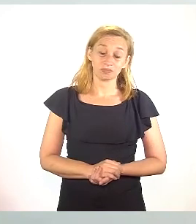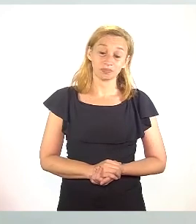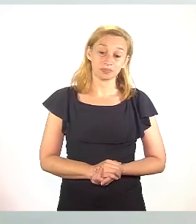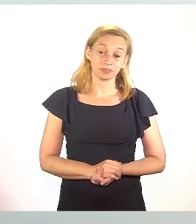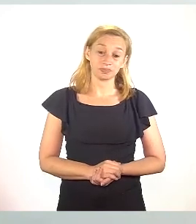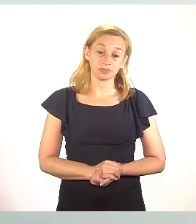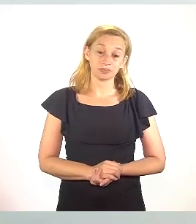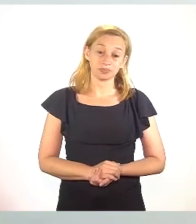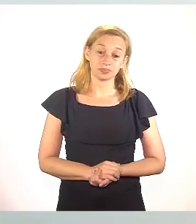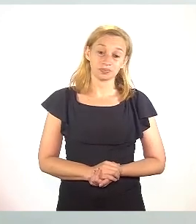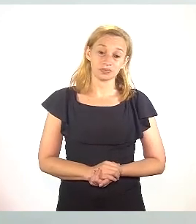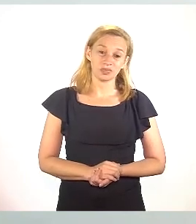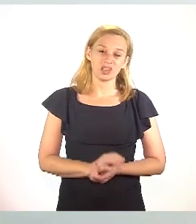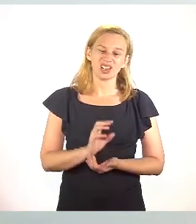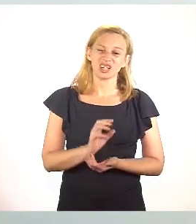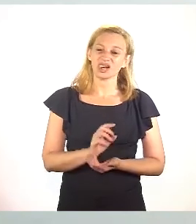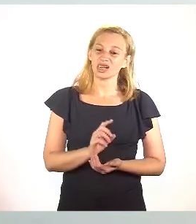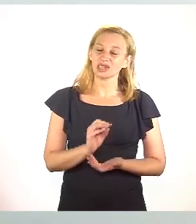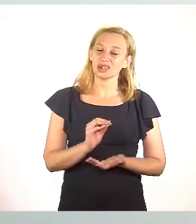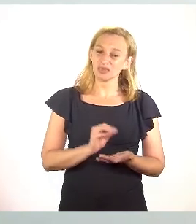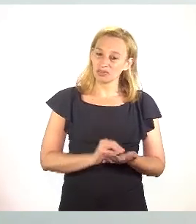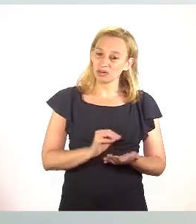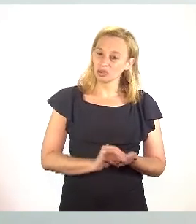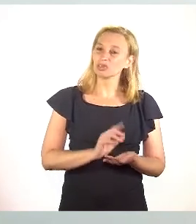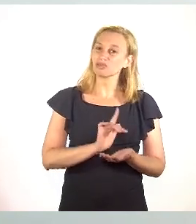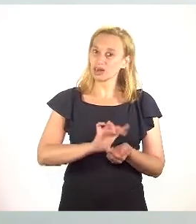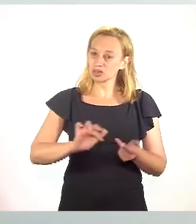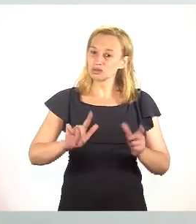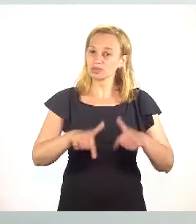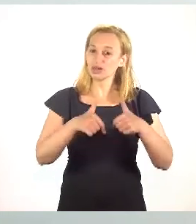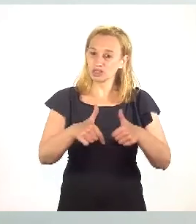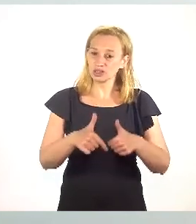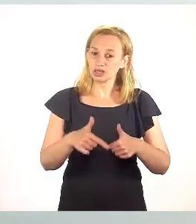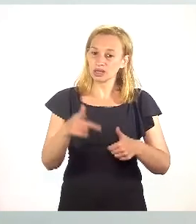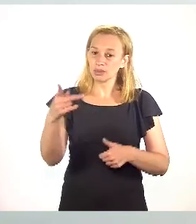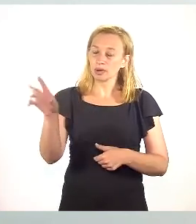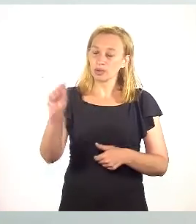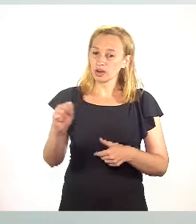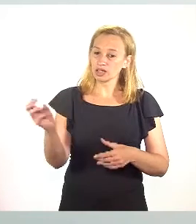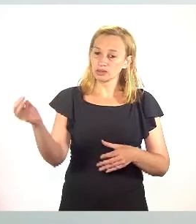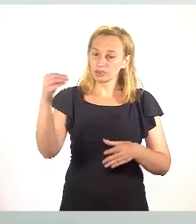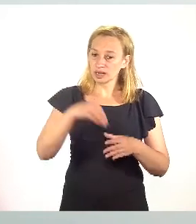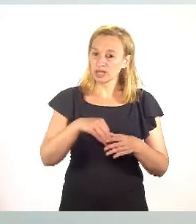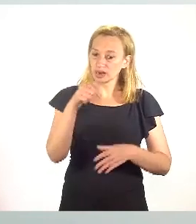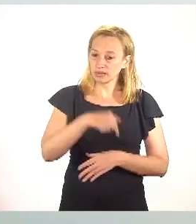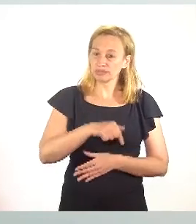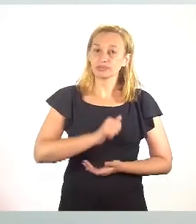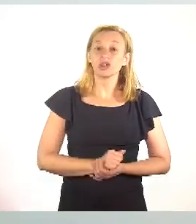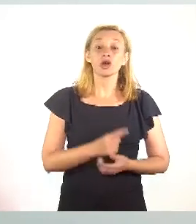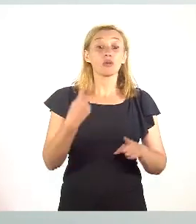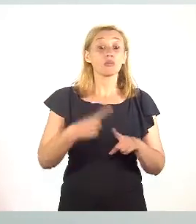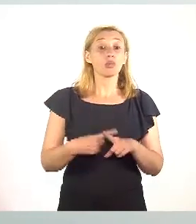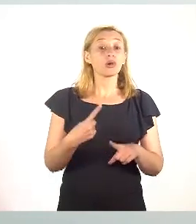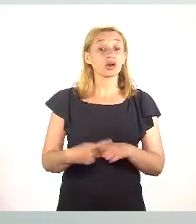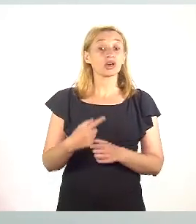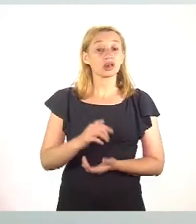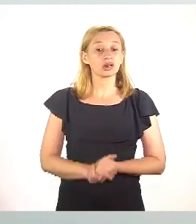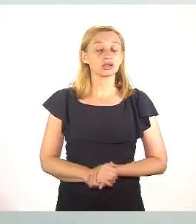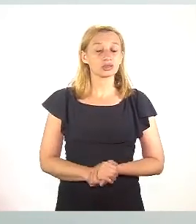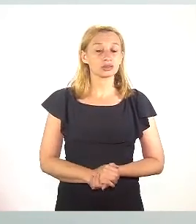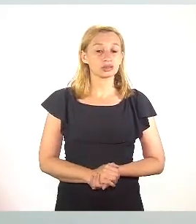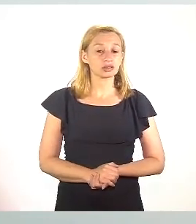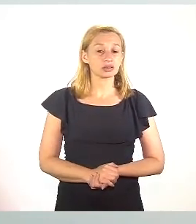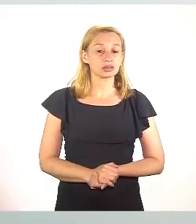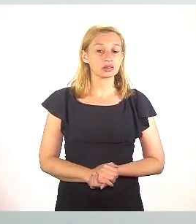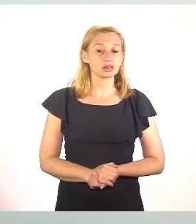ela não tem duto suficiente para trazer o gás para a terra, né? Porque